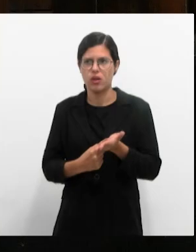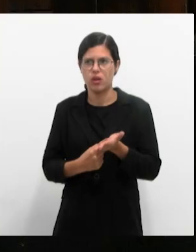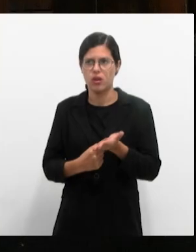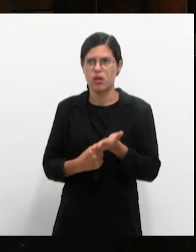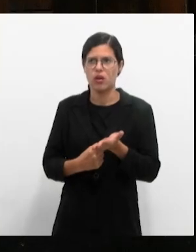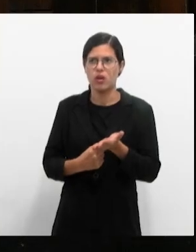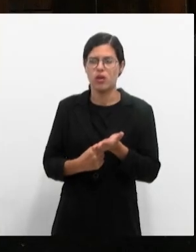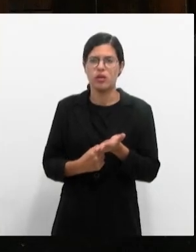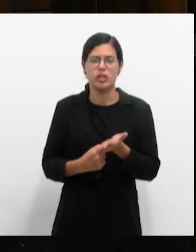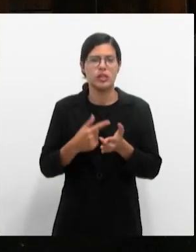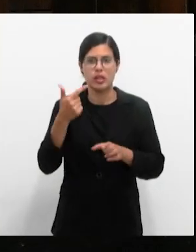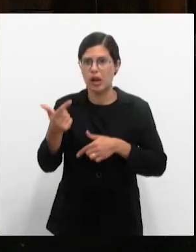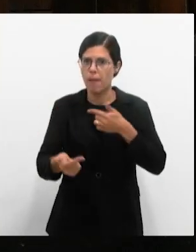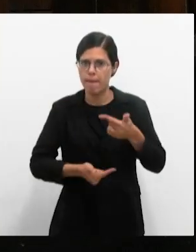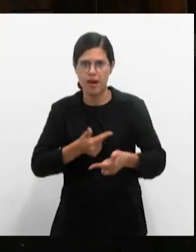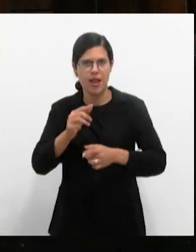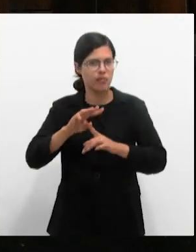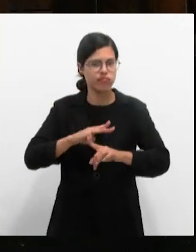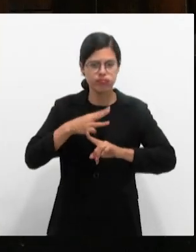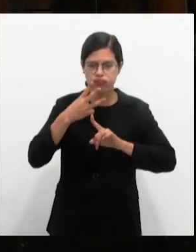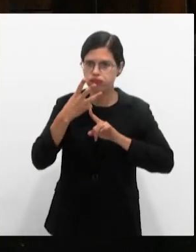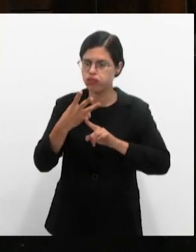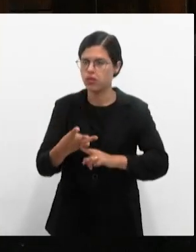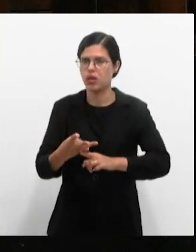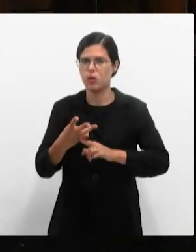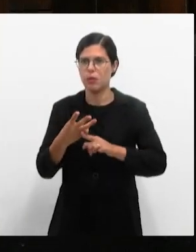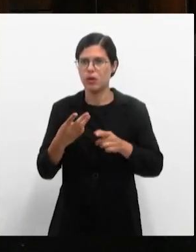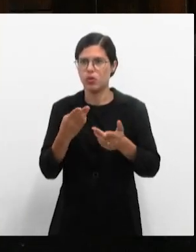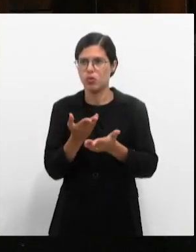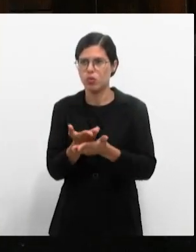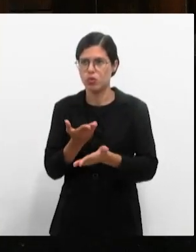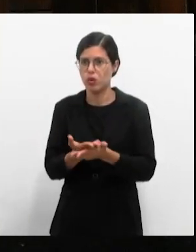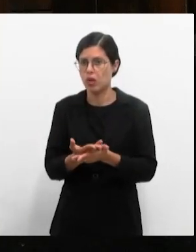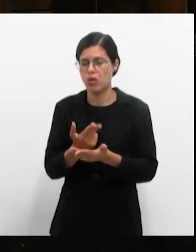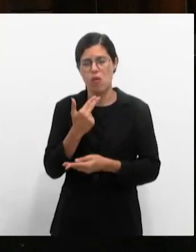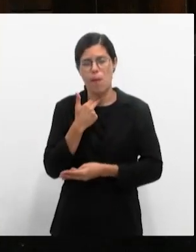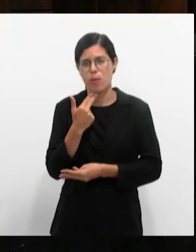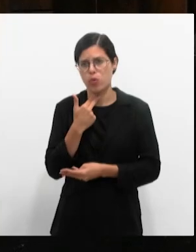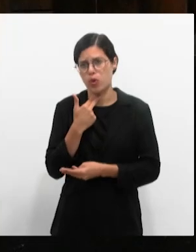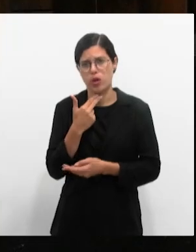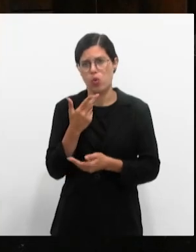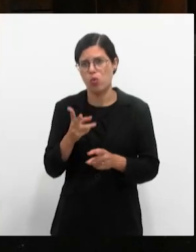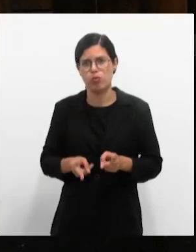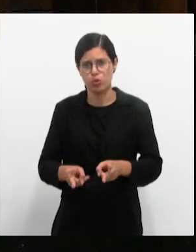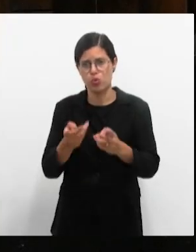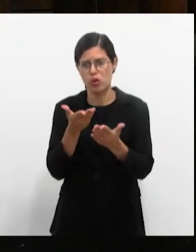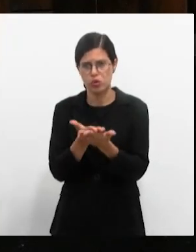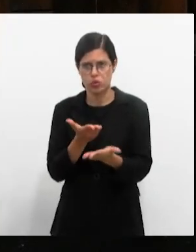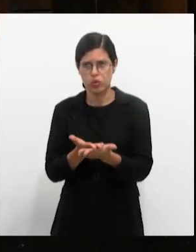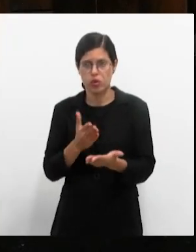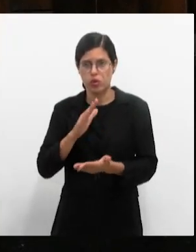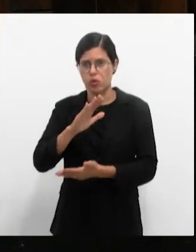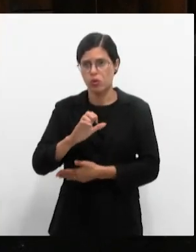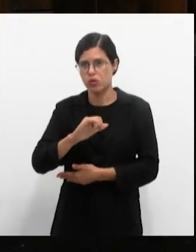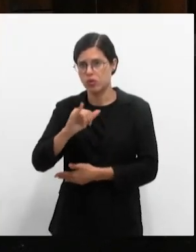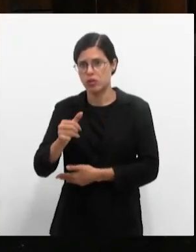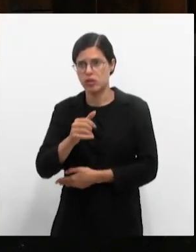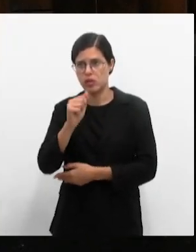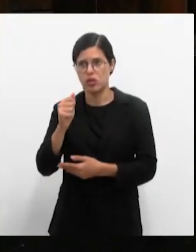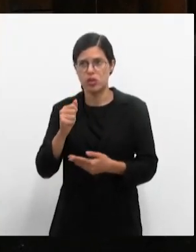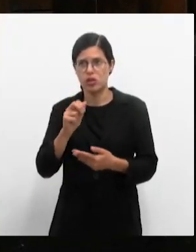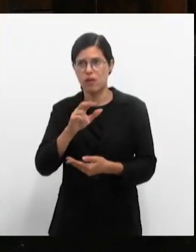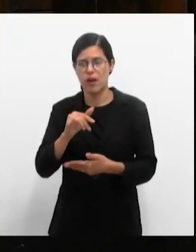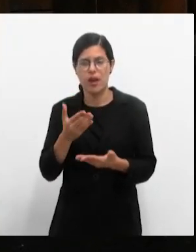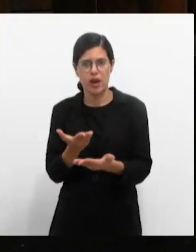jornadas triplas de trabalho com estudo, não vão poder mais estudar. O SEJA vai ser